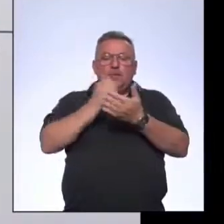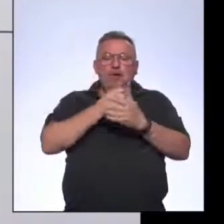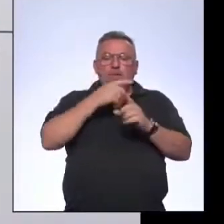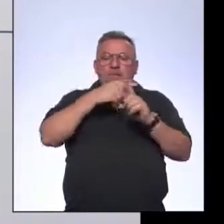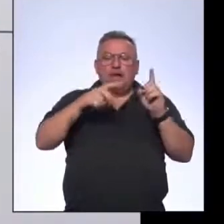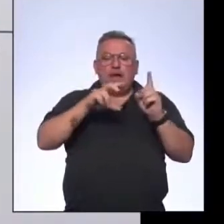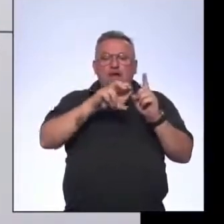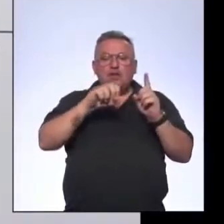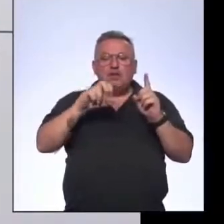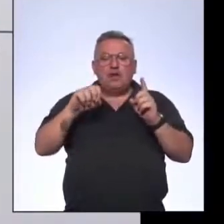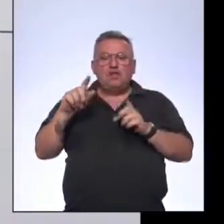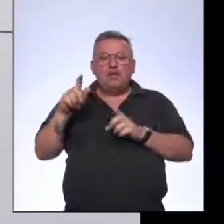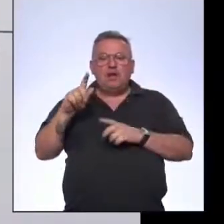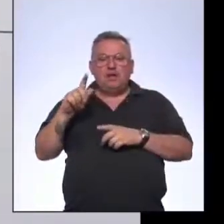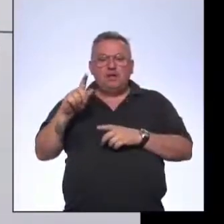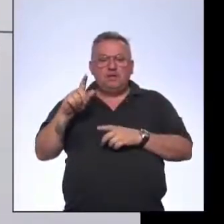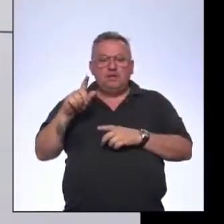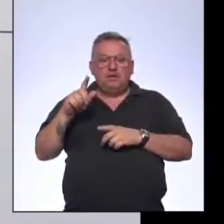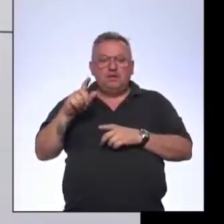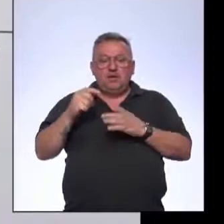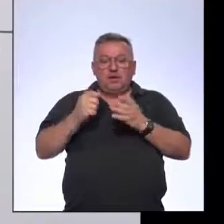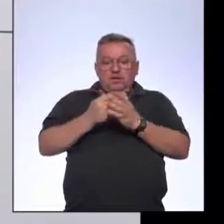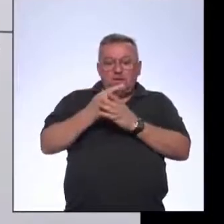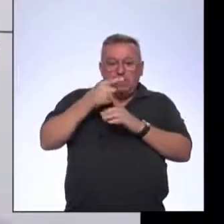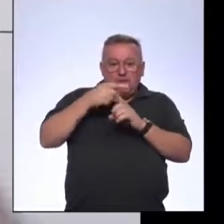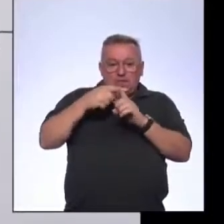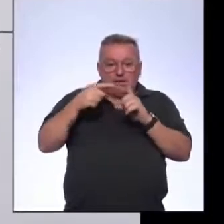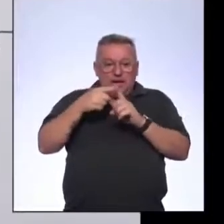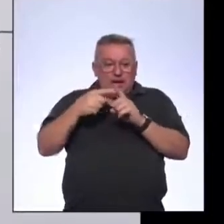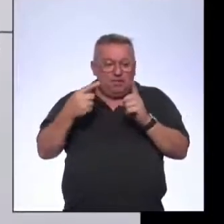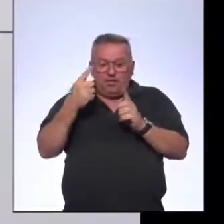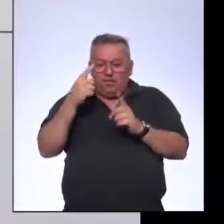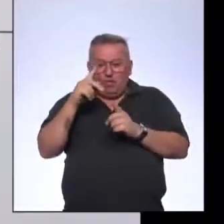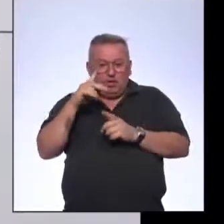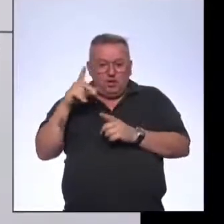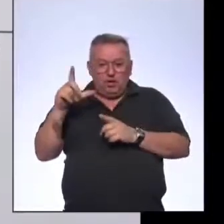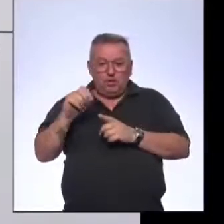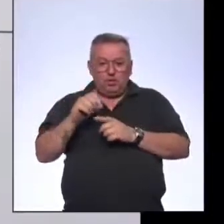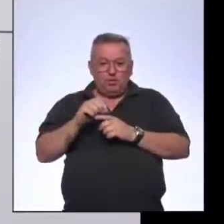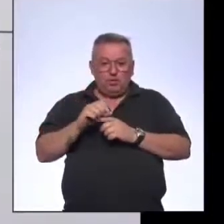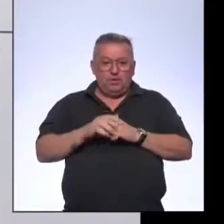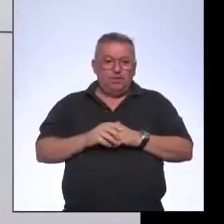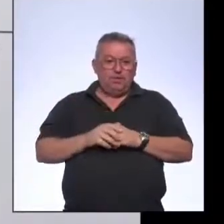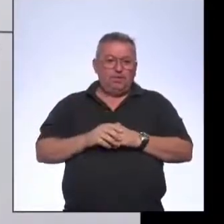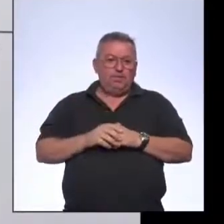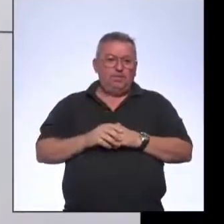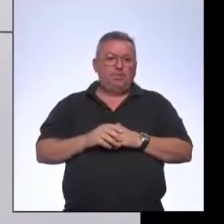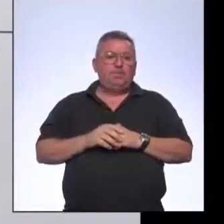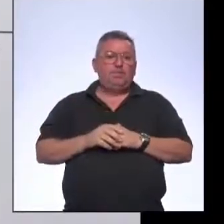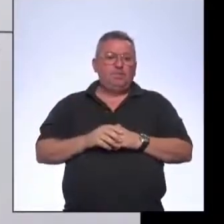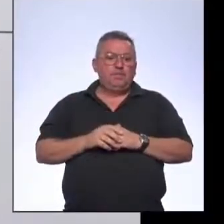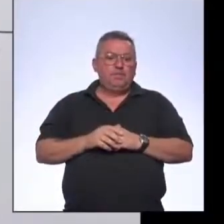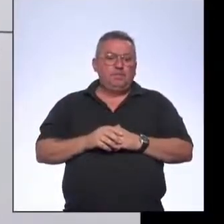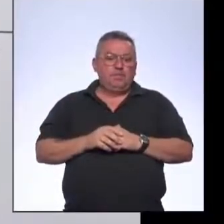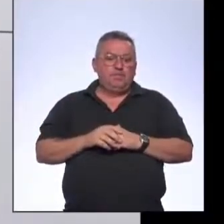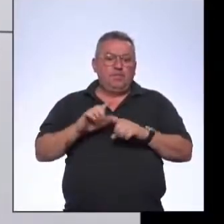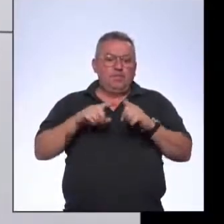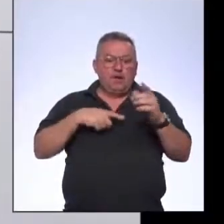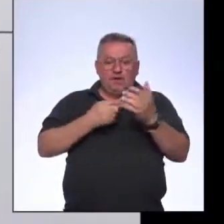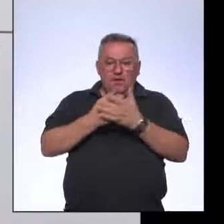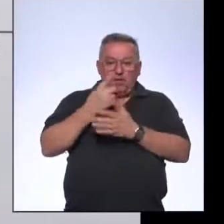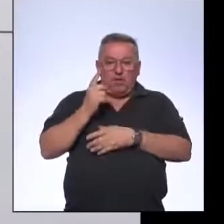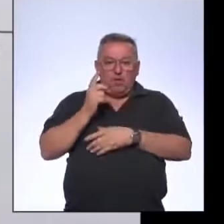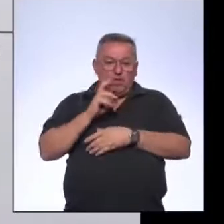né 500g de banana né clientes gramas eu posso dizer que a mesma coisa que 0,5 kg